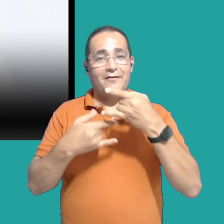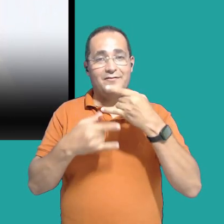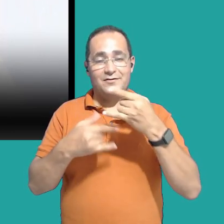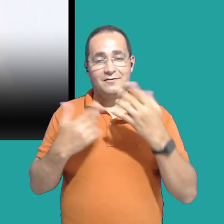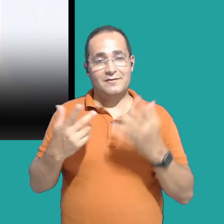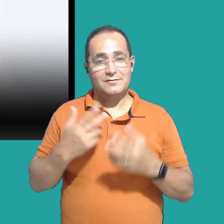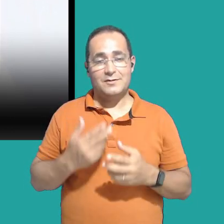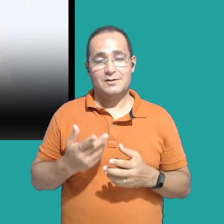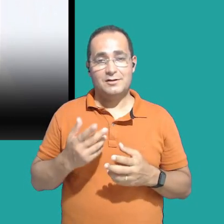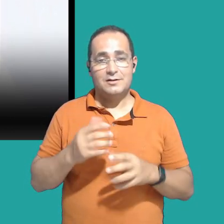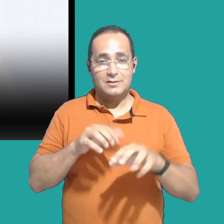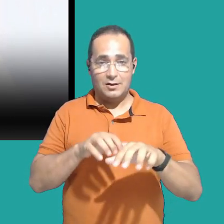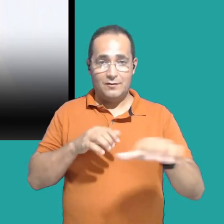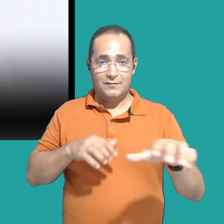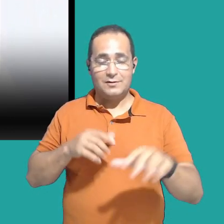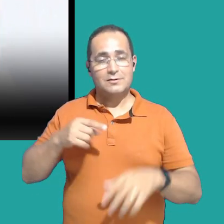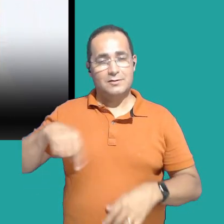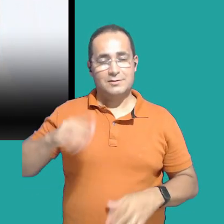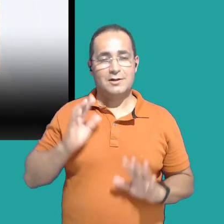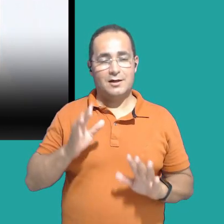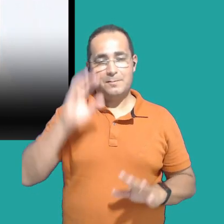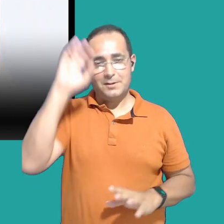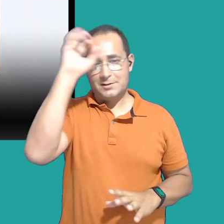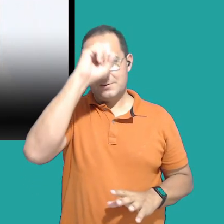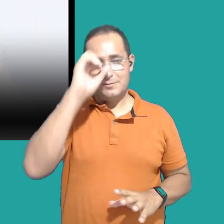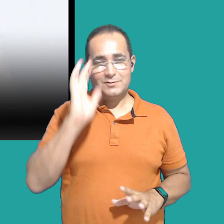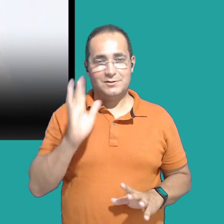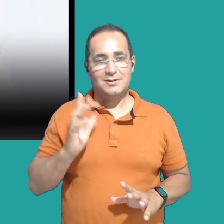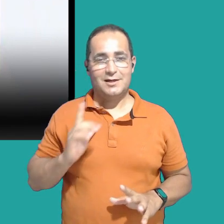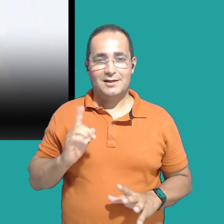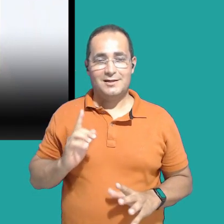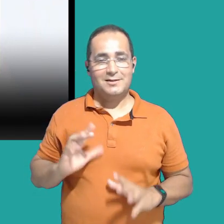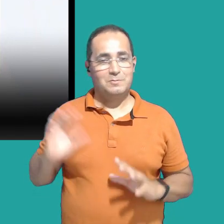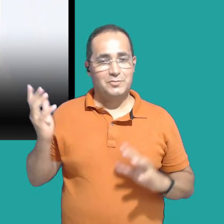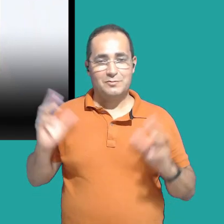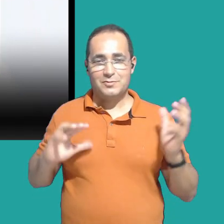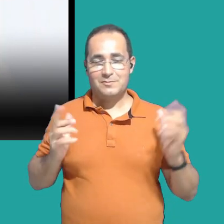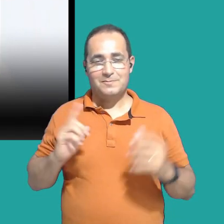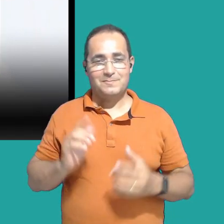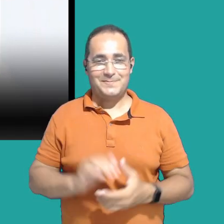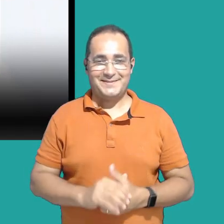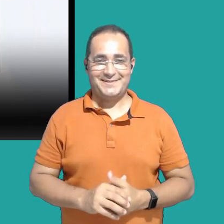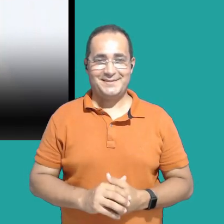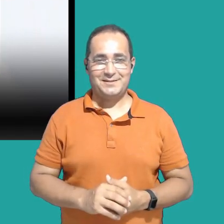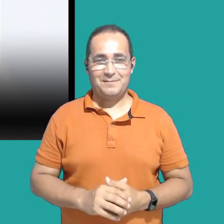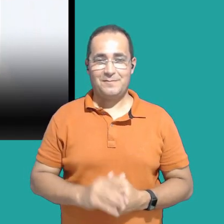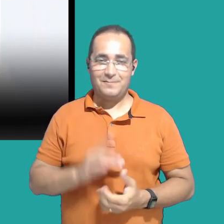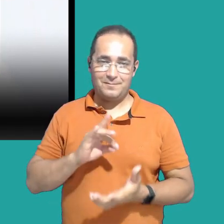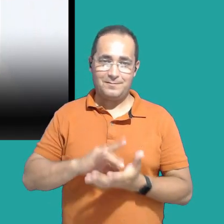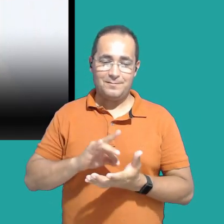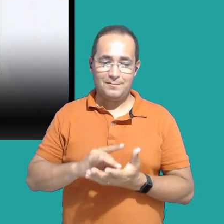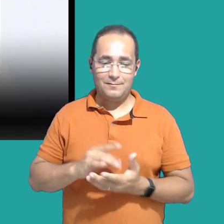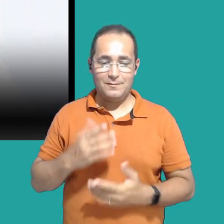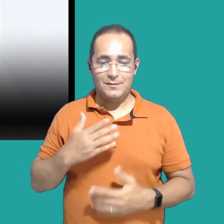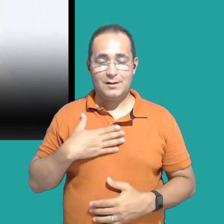Faz parte da live. A gente, na Covid, a gente aprendeu a lidar com isso. Então... É verdade.